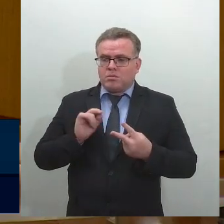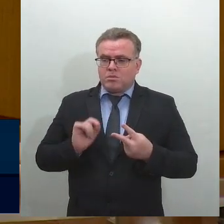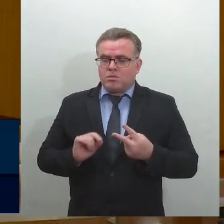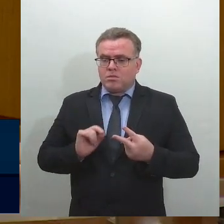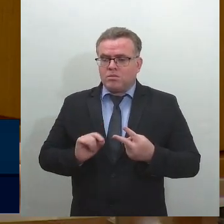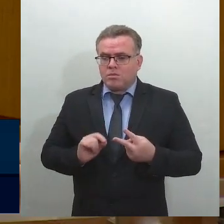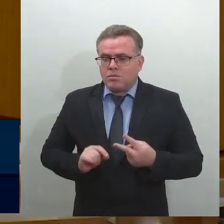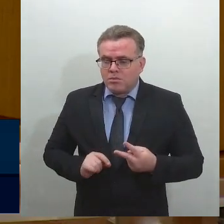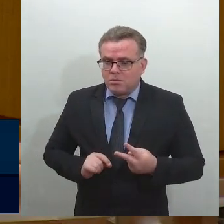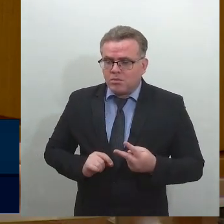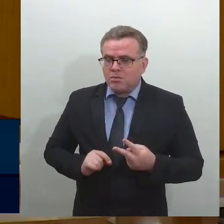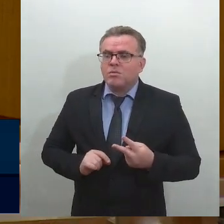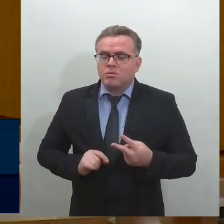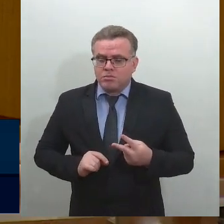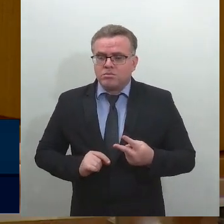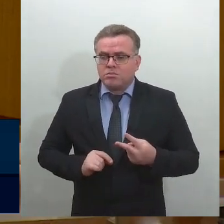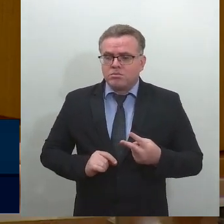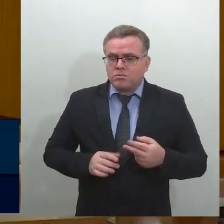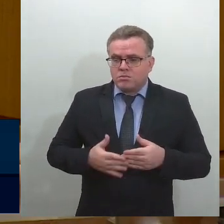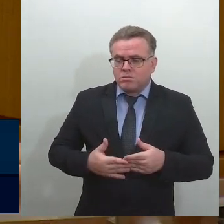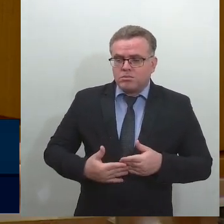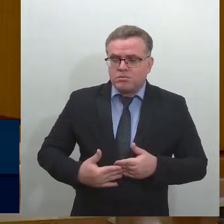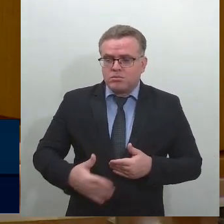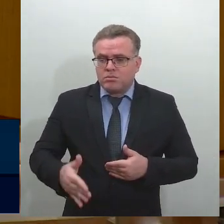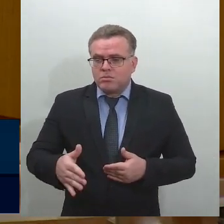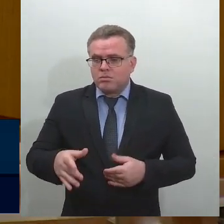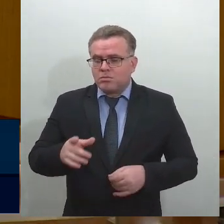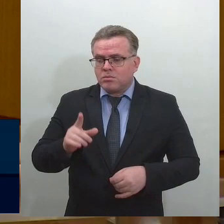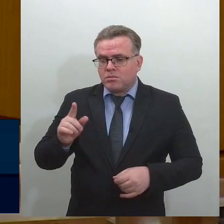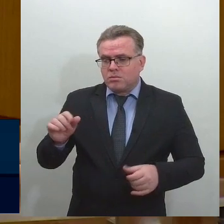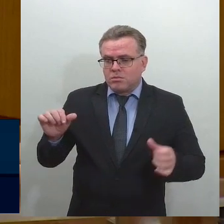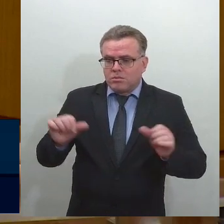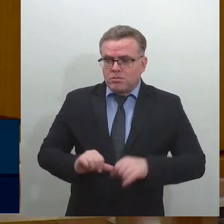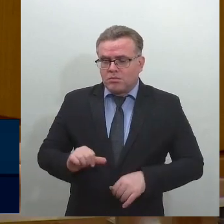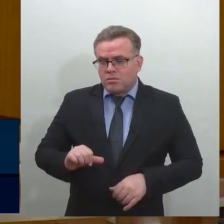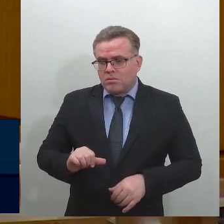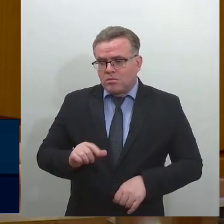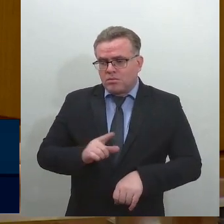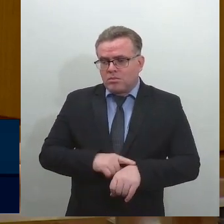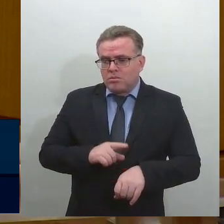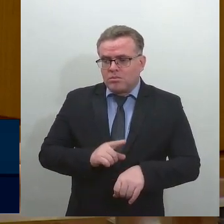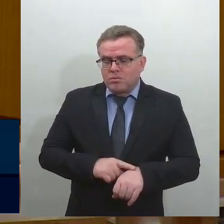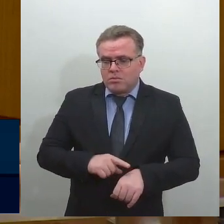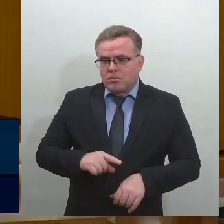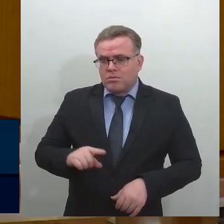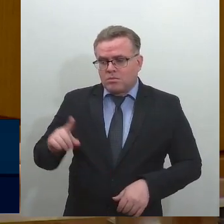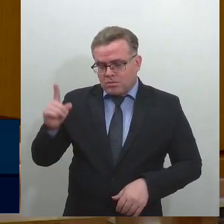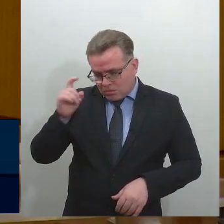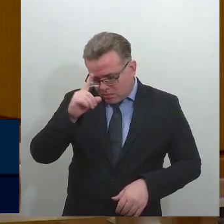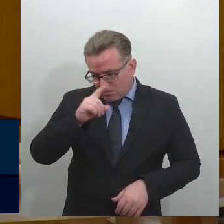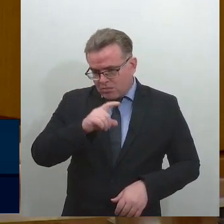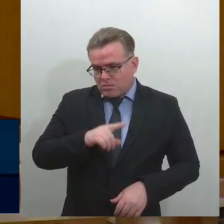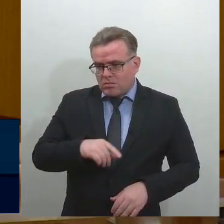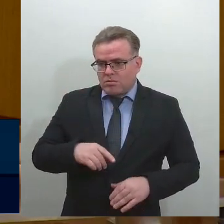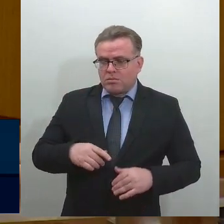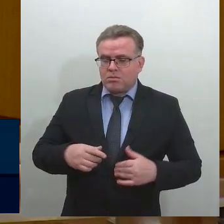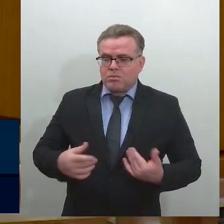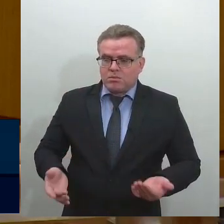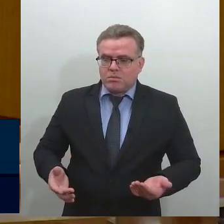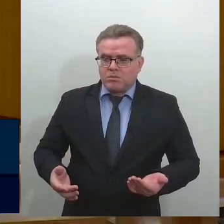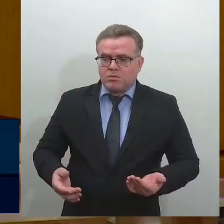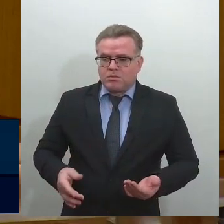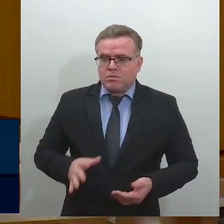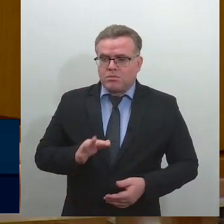um dos piores momentos da sua história, e de que Valmir Francisquinho levou ódio, mentira, demagogia